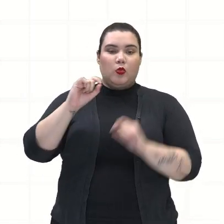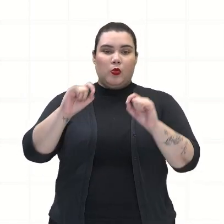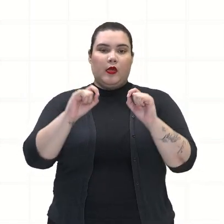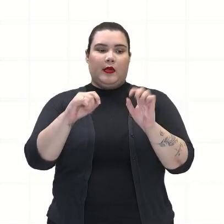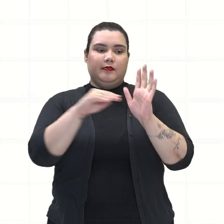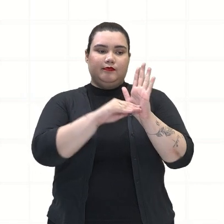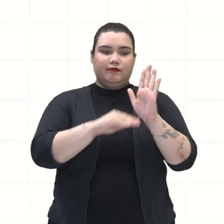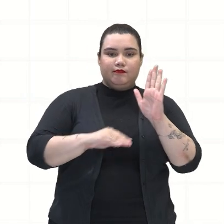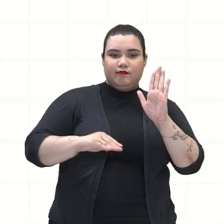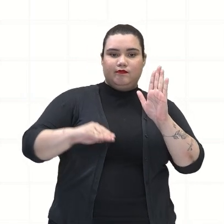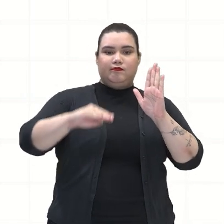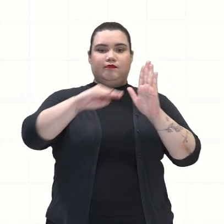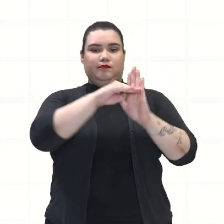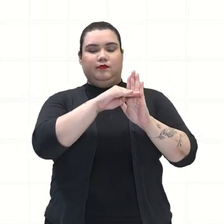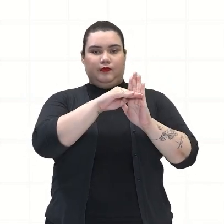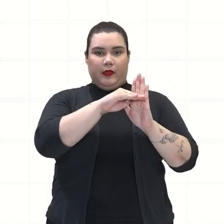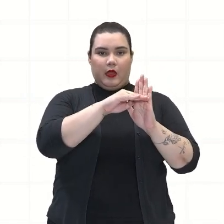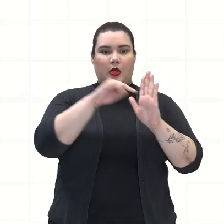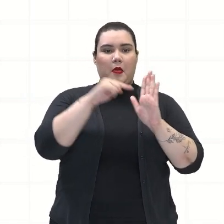uma potência